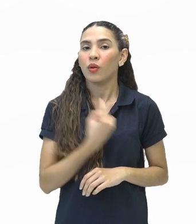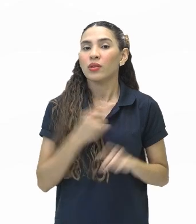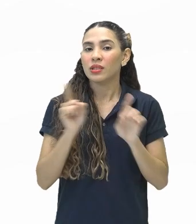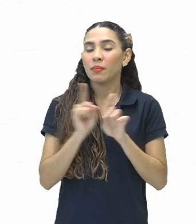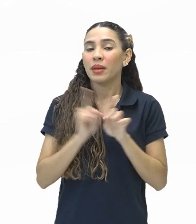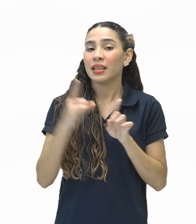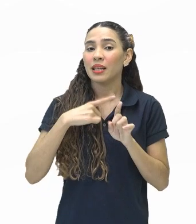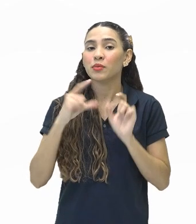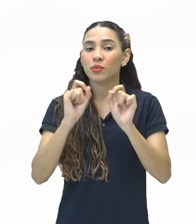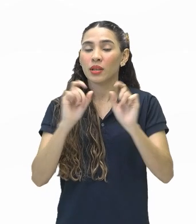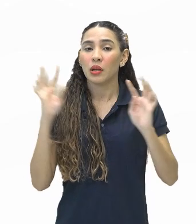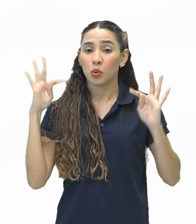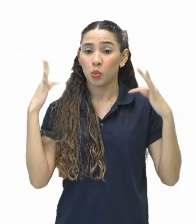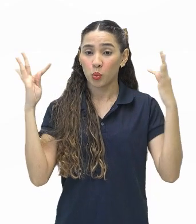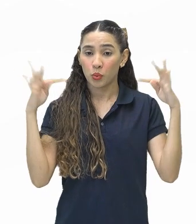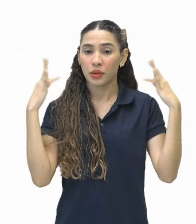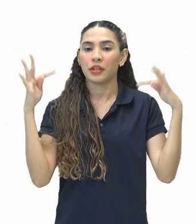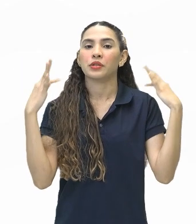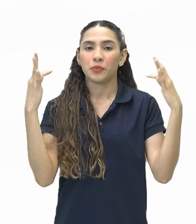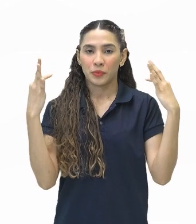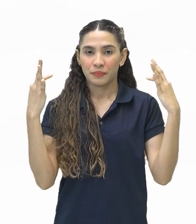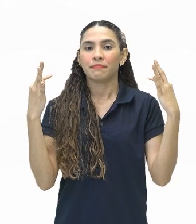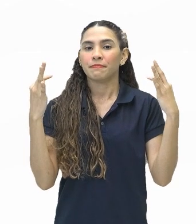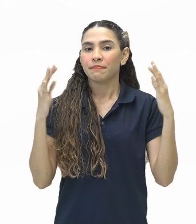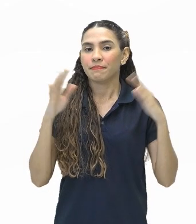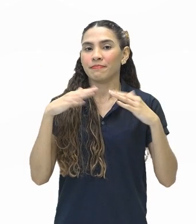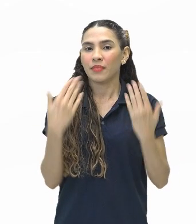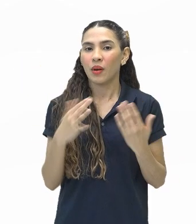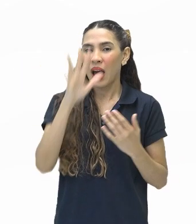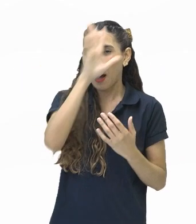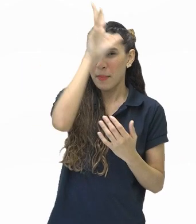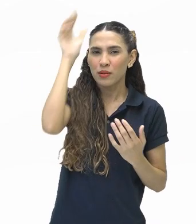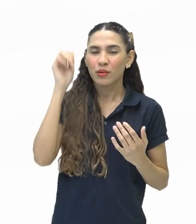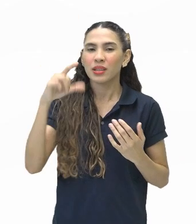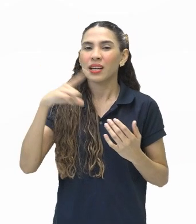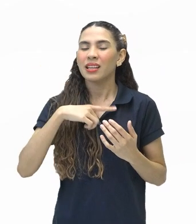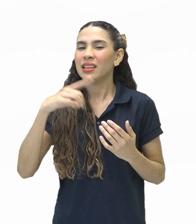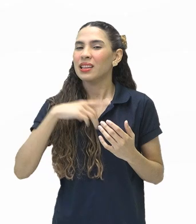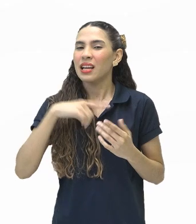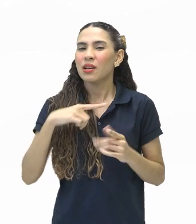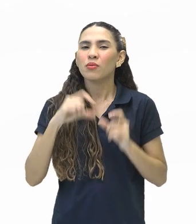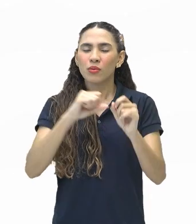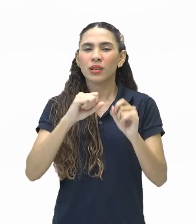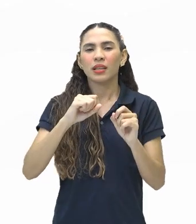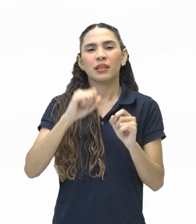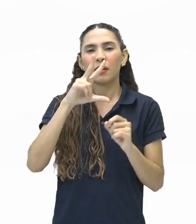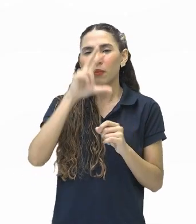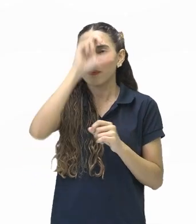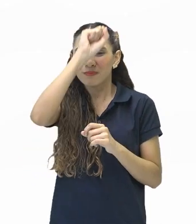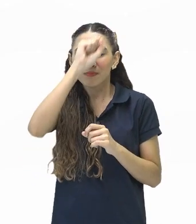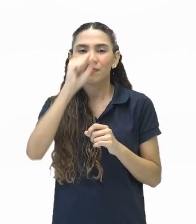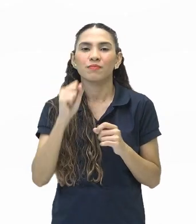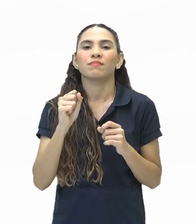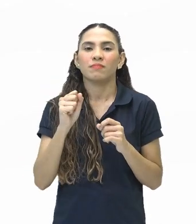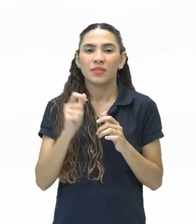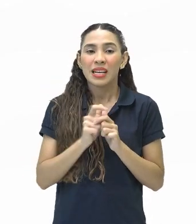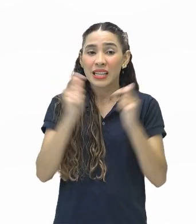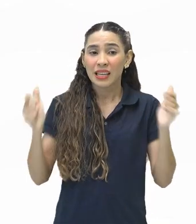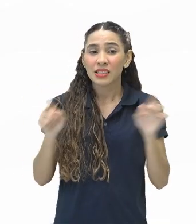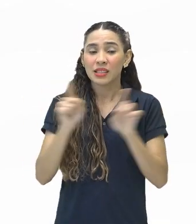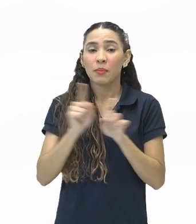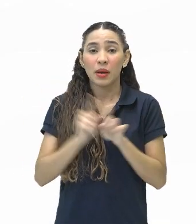o turismo. O turismo, né? Amazonas tem um potencial turístico muito grande.